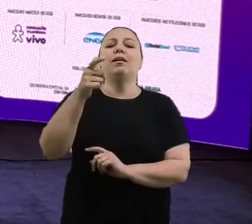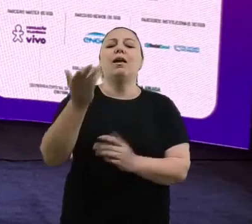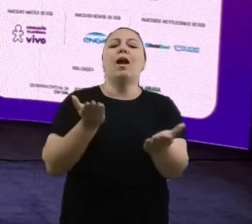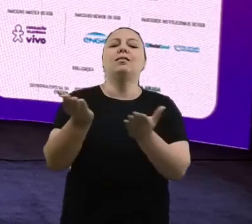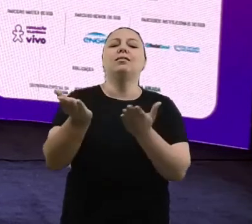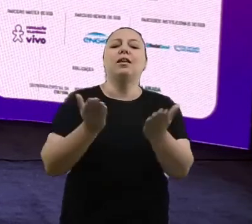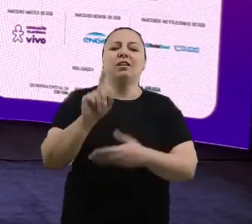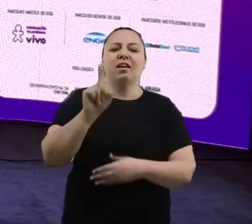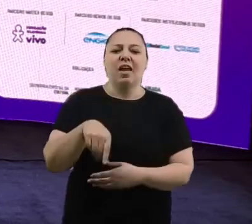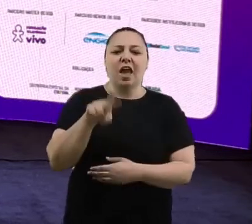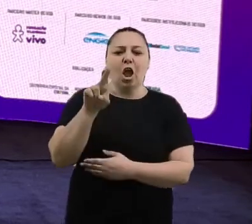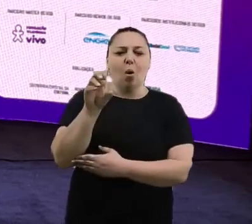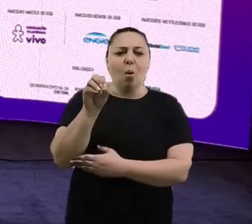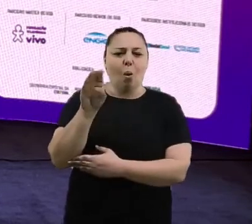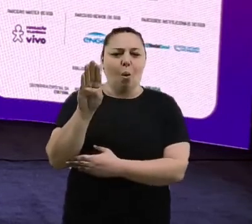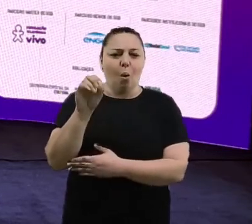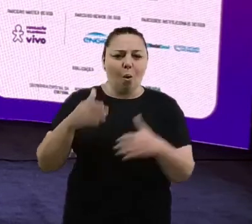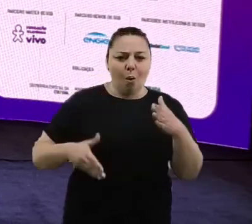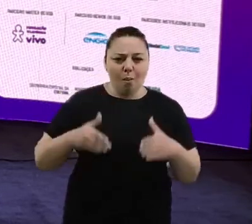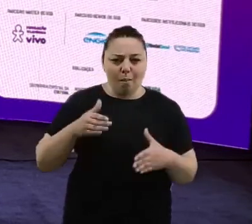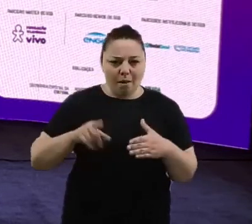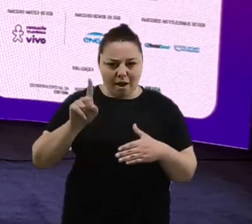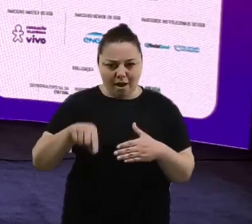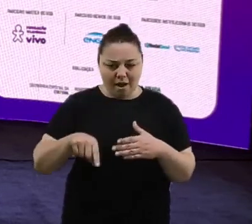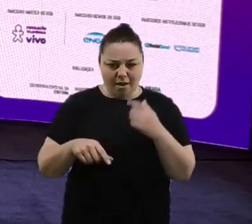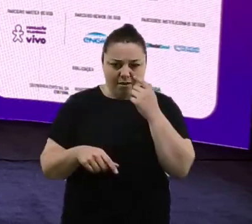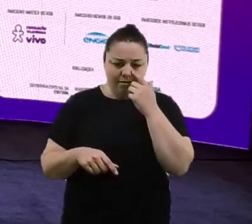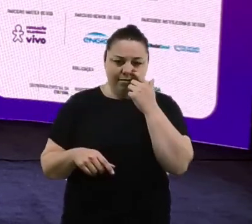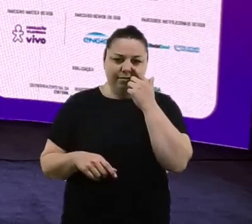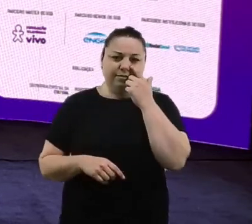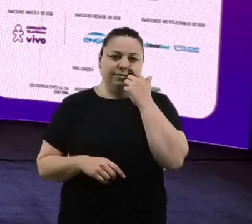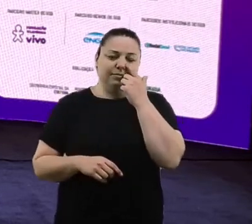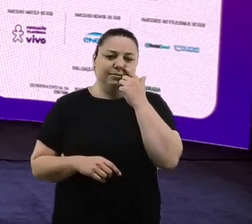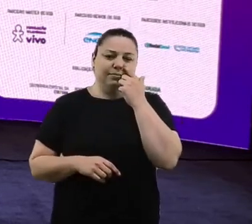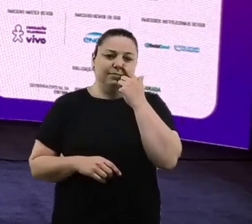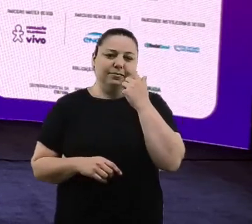sessões periódicas? Como se cria a relação?